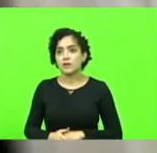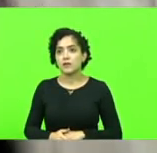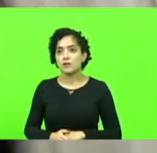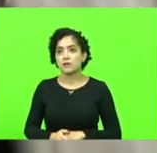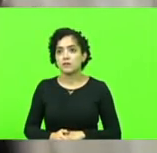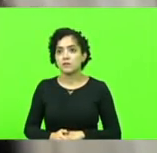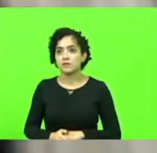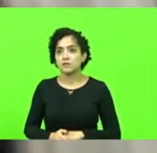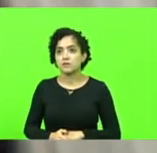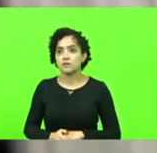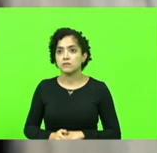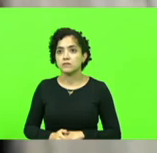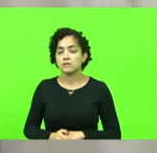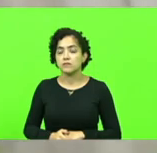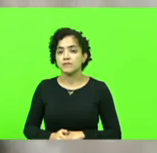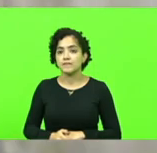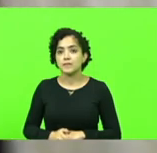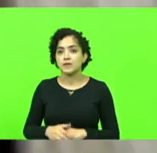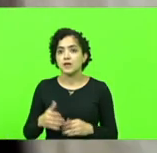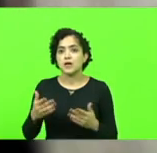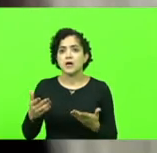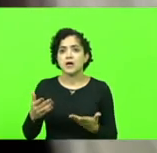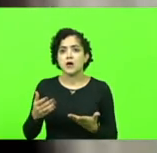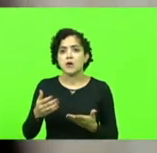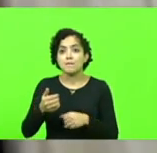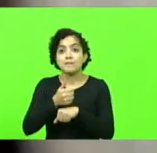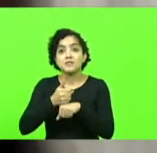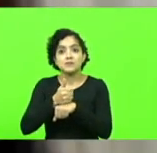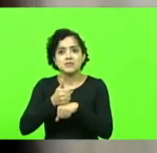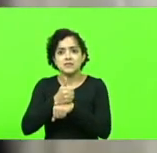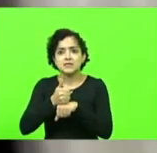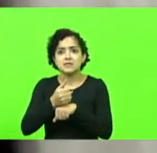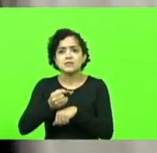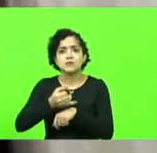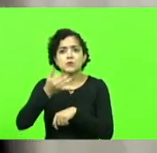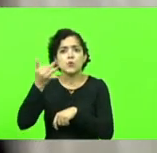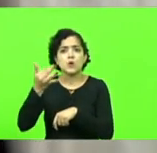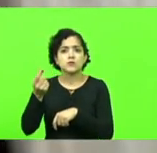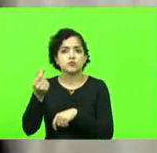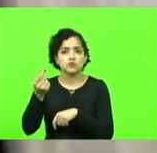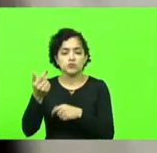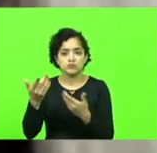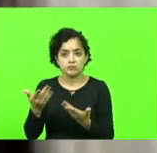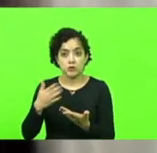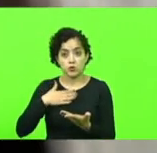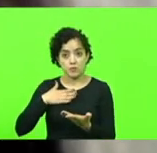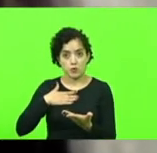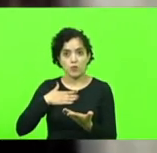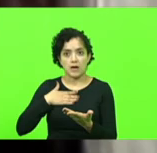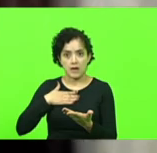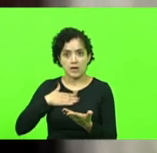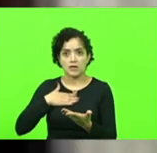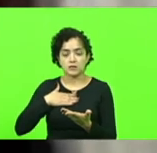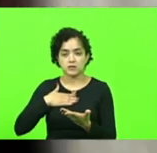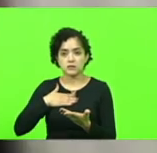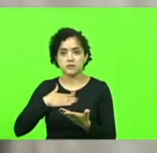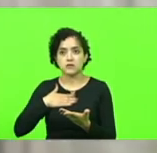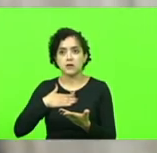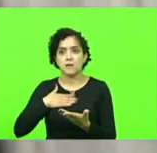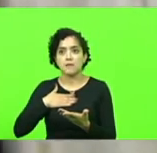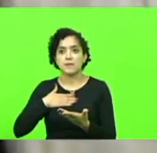O custo que a gente tem para se especializar, porque eu, no meu caso, eu tenho especialização em